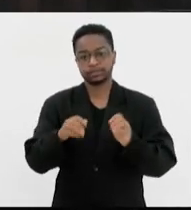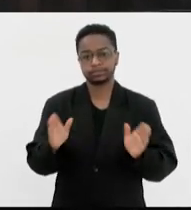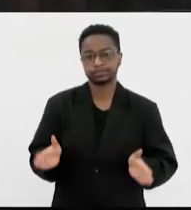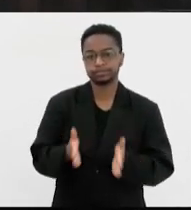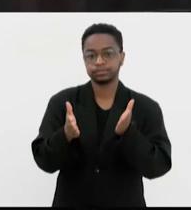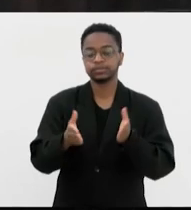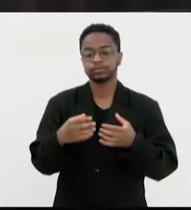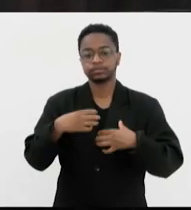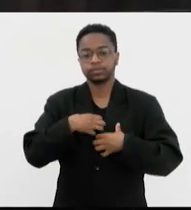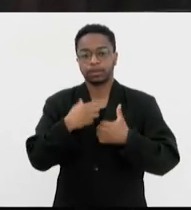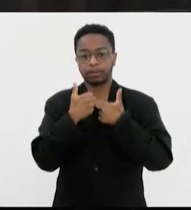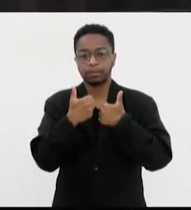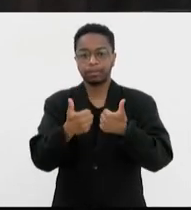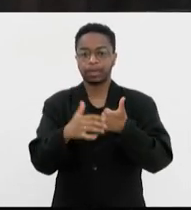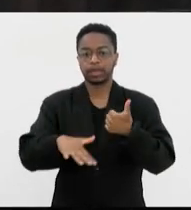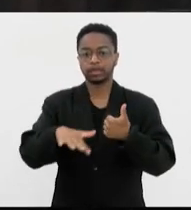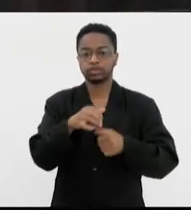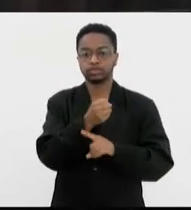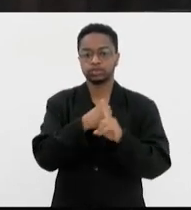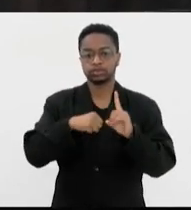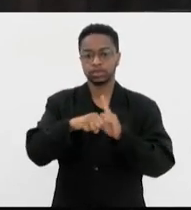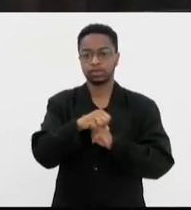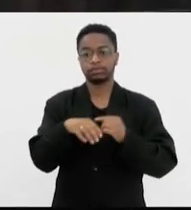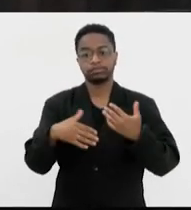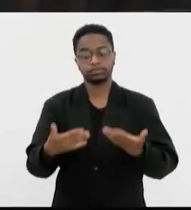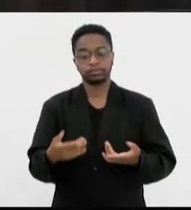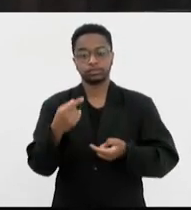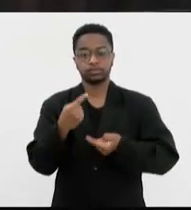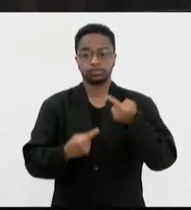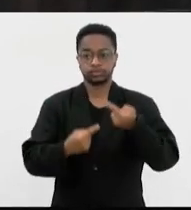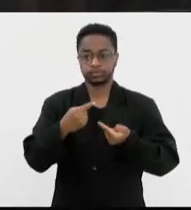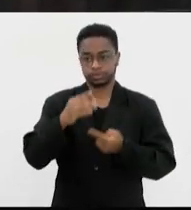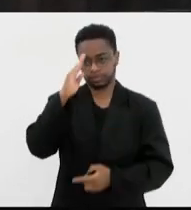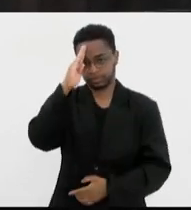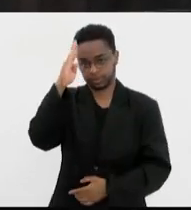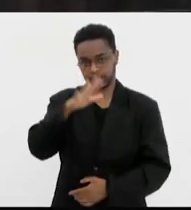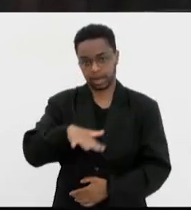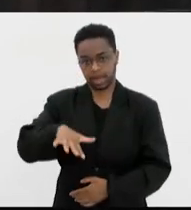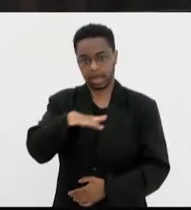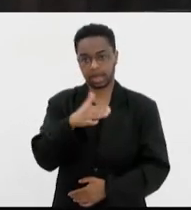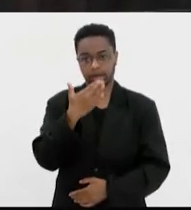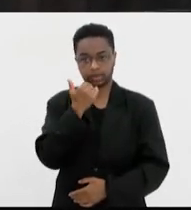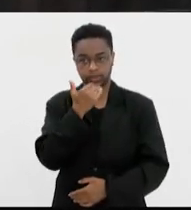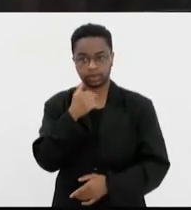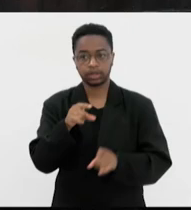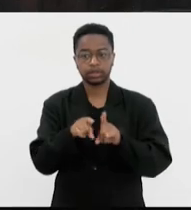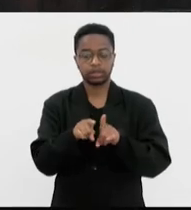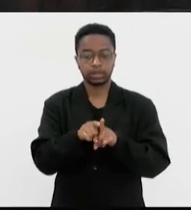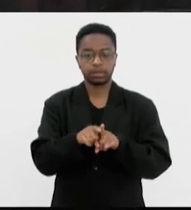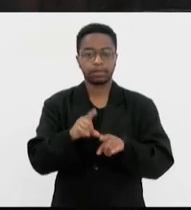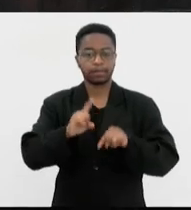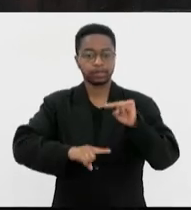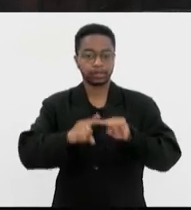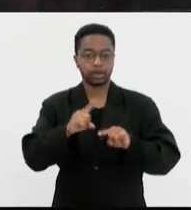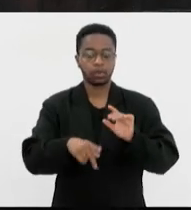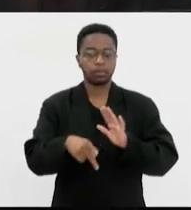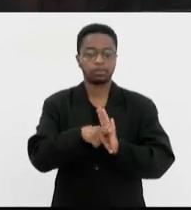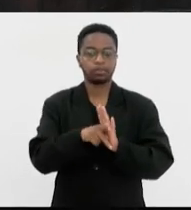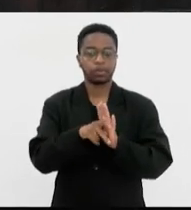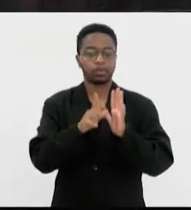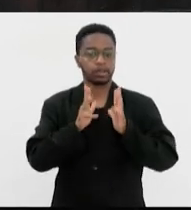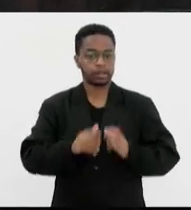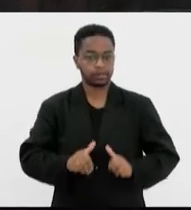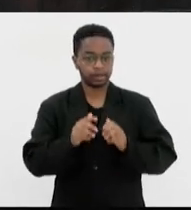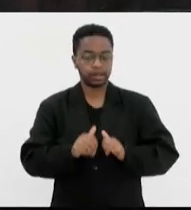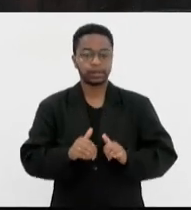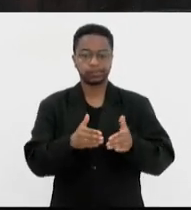bem-estar social. Então, está debatendo aqui, especialmente o setor alimentício e o de produtos higiênicos, isenção para